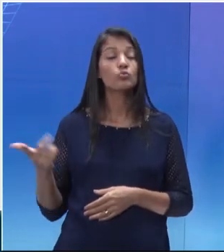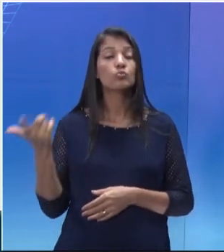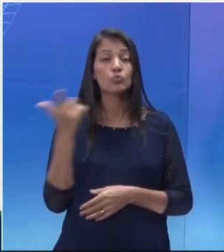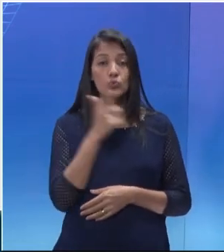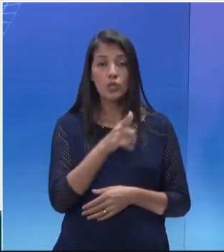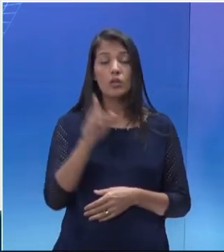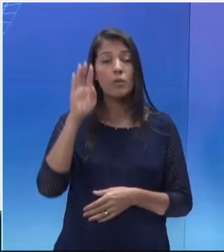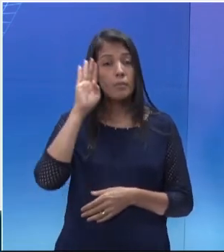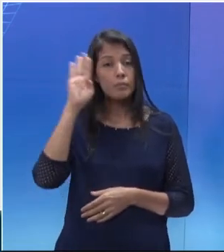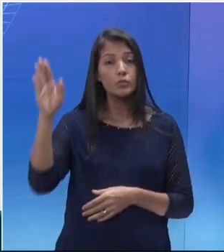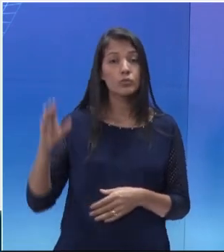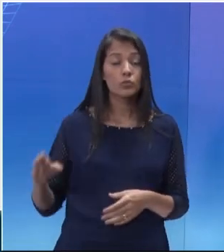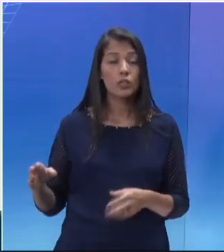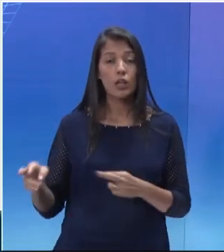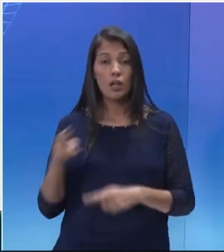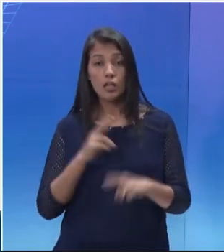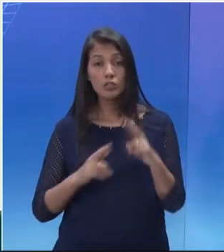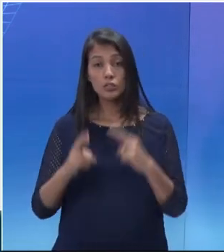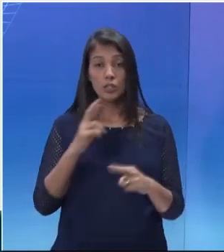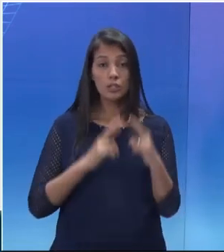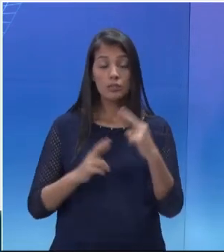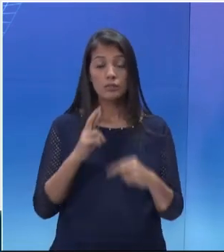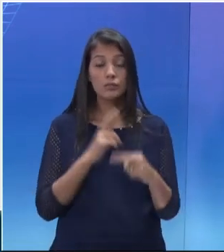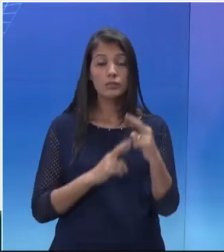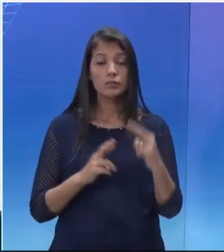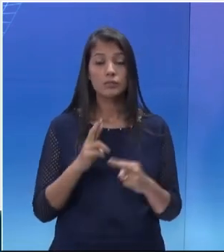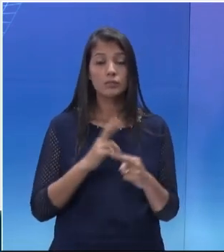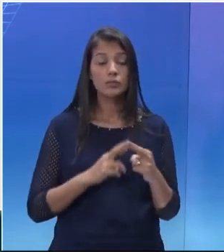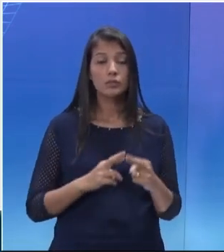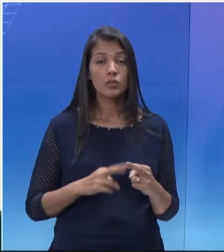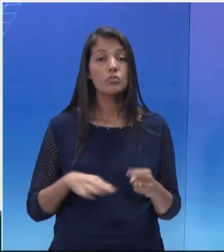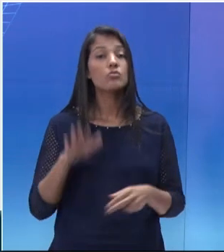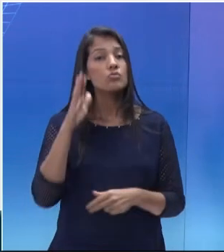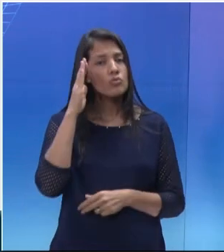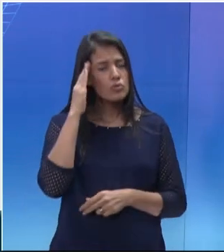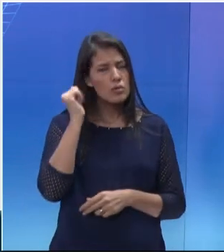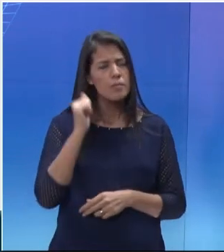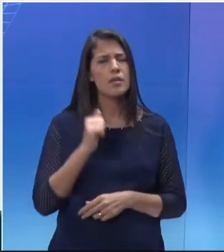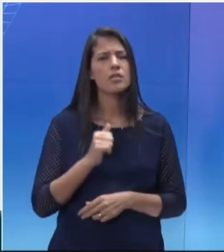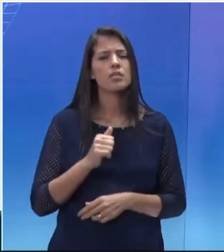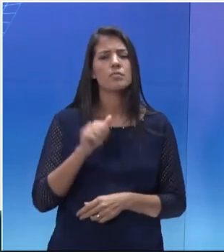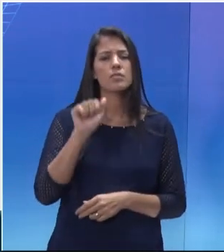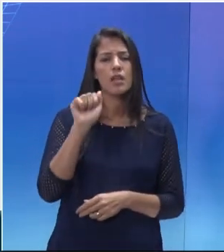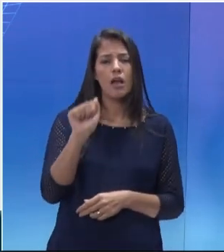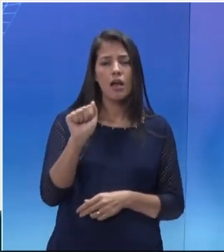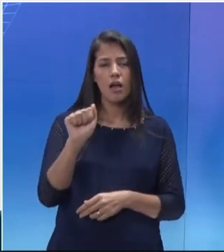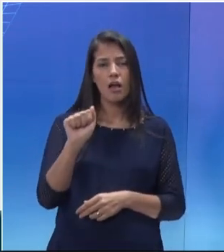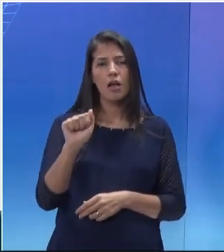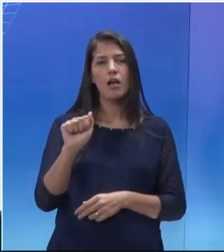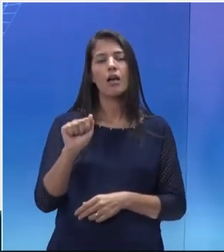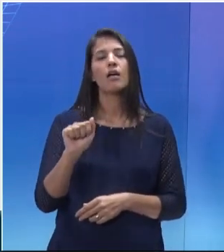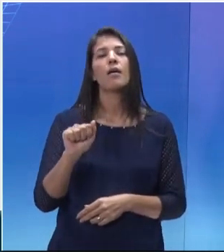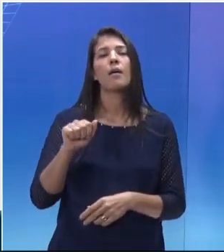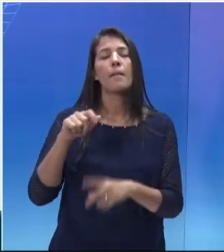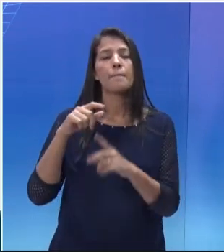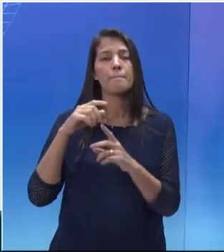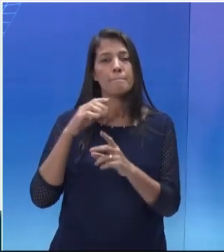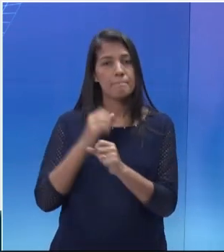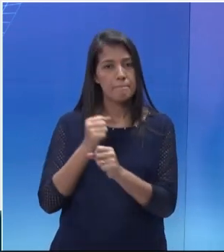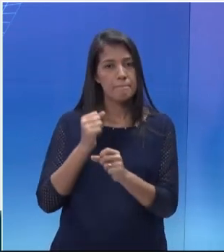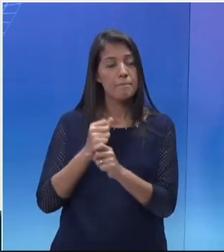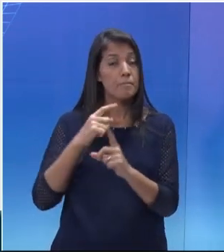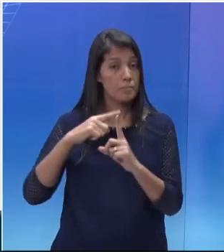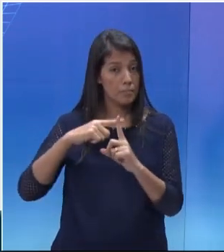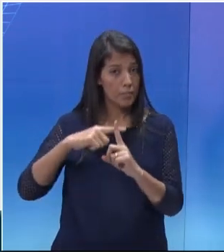ganham prioridade em relação a ele. Ok, nós sabemos que o Na+, ele é um cátion proveniente